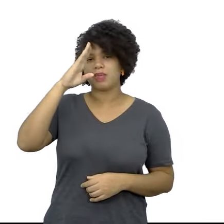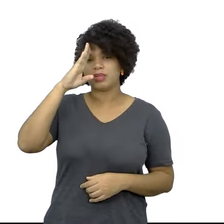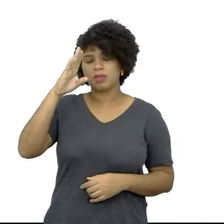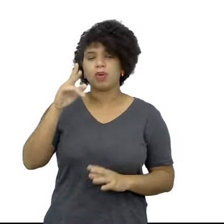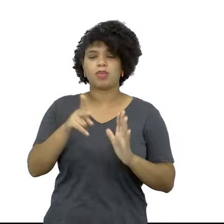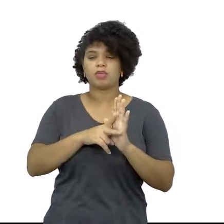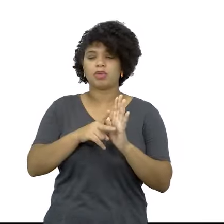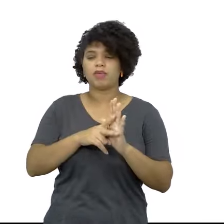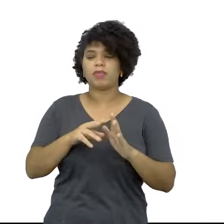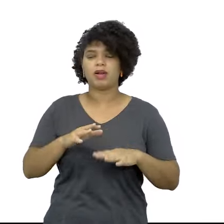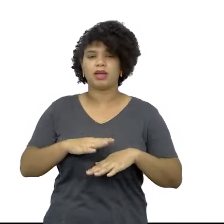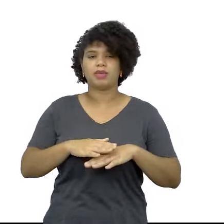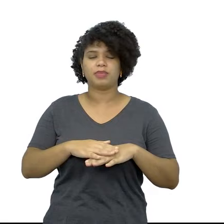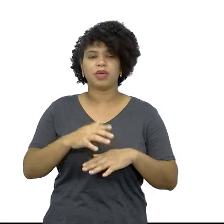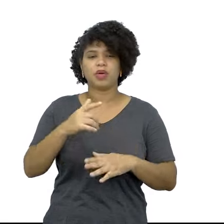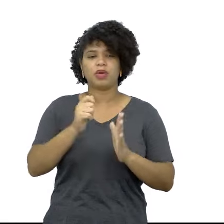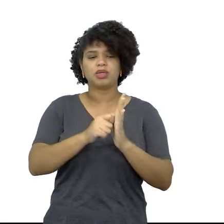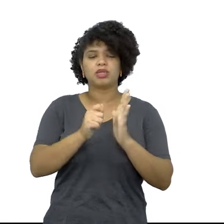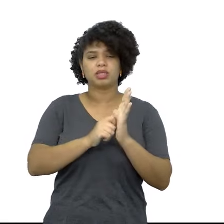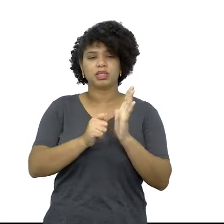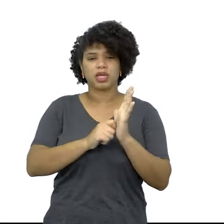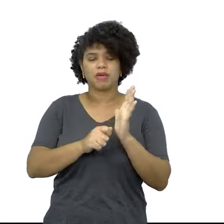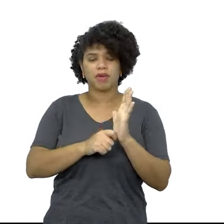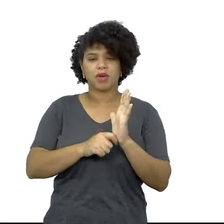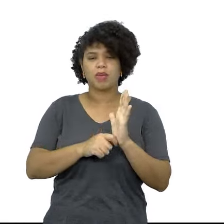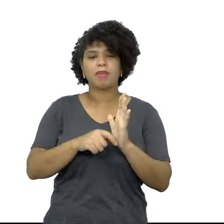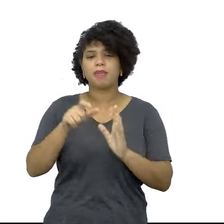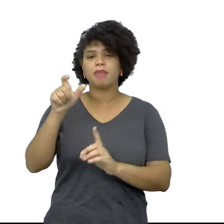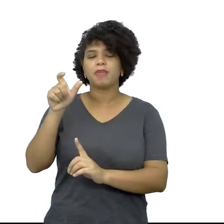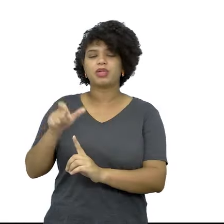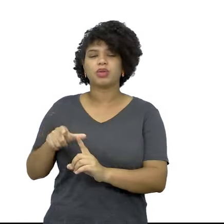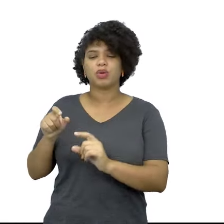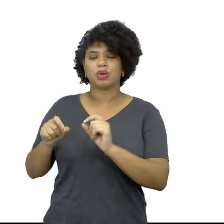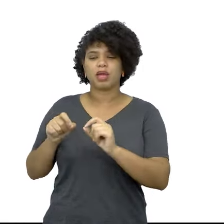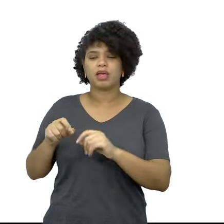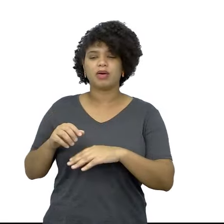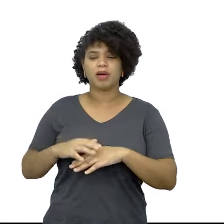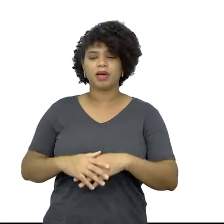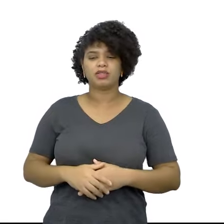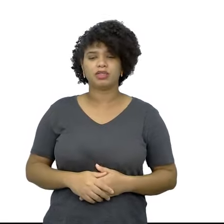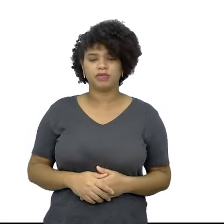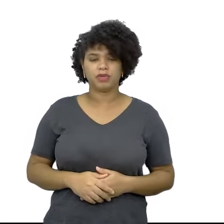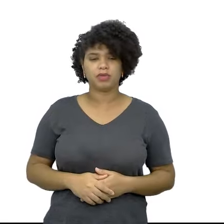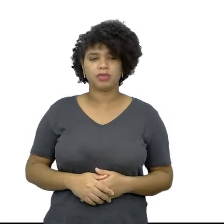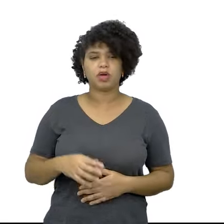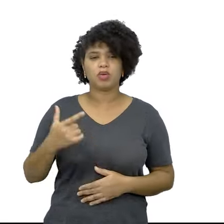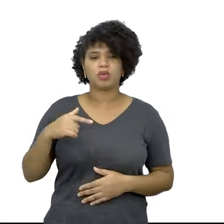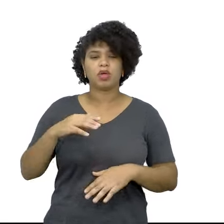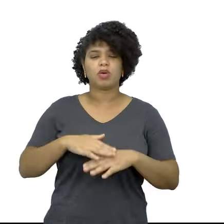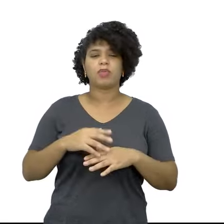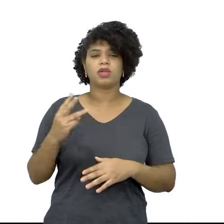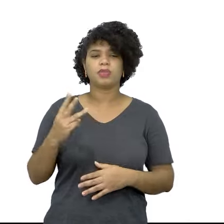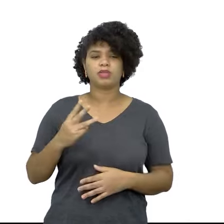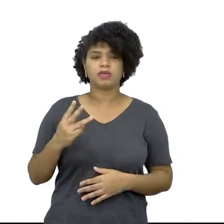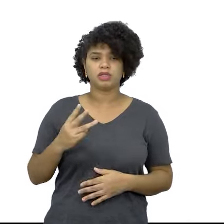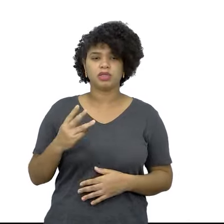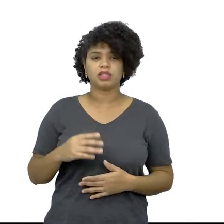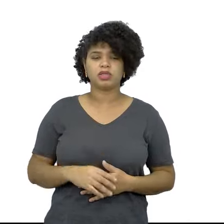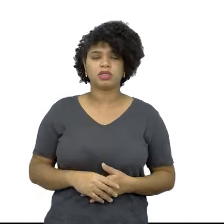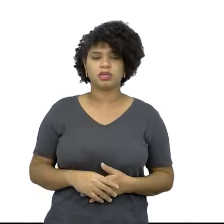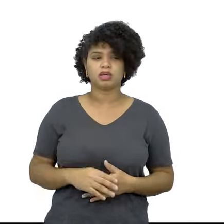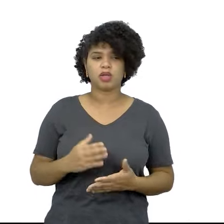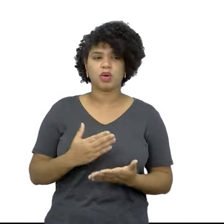né? Por que ela foi escrita? Para quem ela foi escrita? Então, todas essas discussões que aconteceram na aula 2